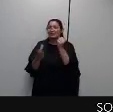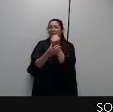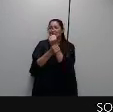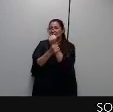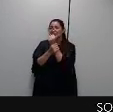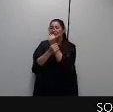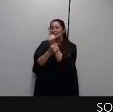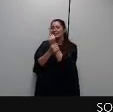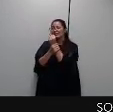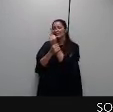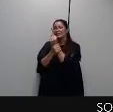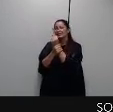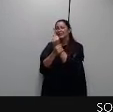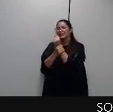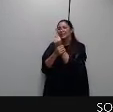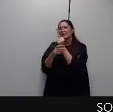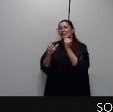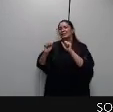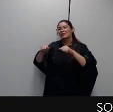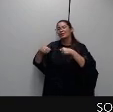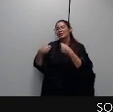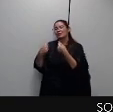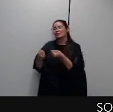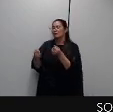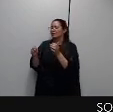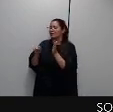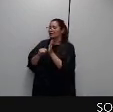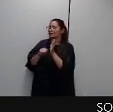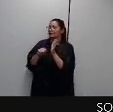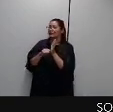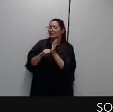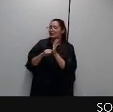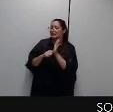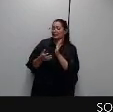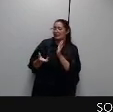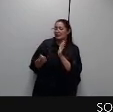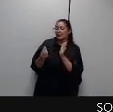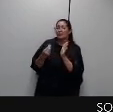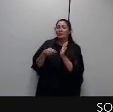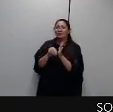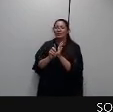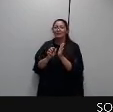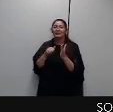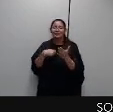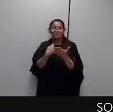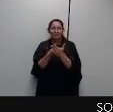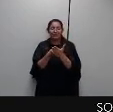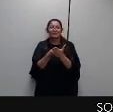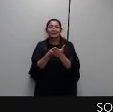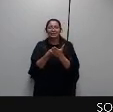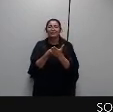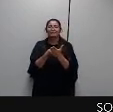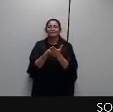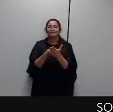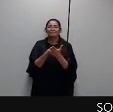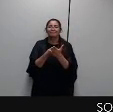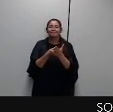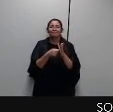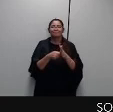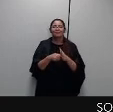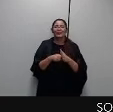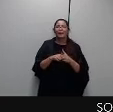de indébito ou ação anulatória do ato declarativo da dívida esta precedida do depósito preparatório do valor do débito monetariamente